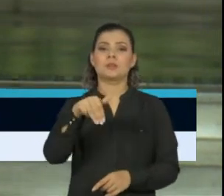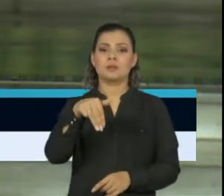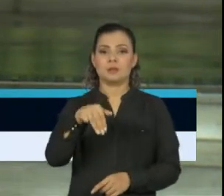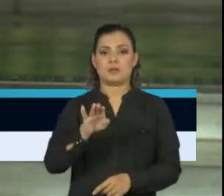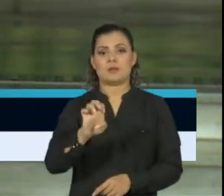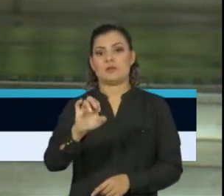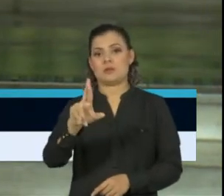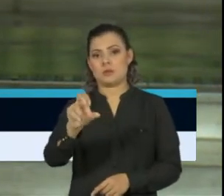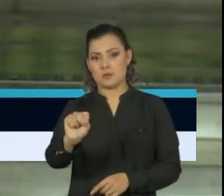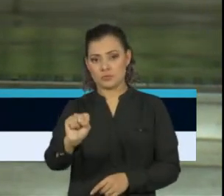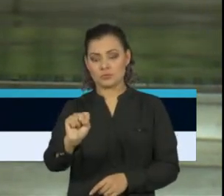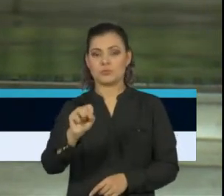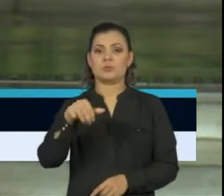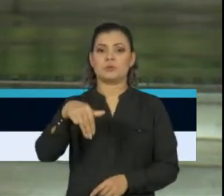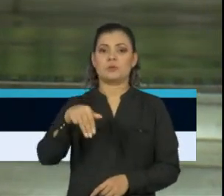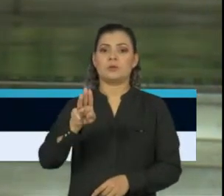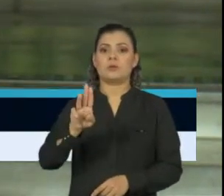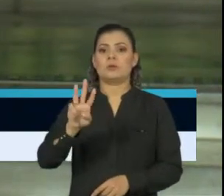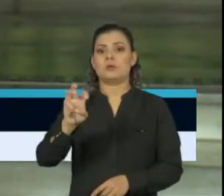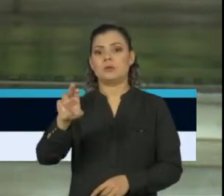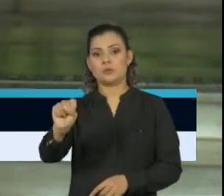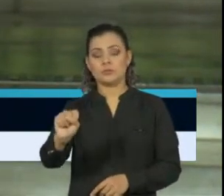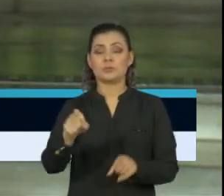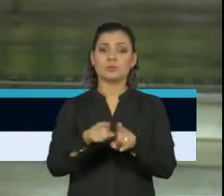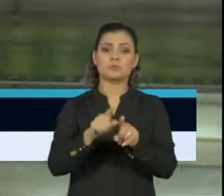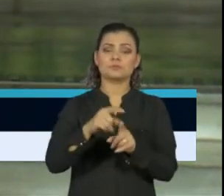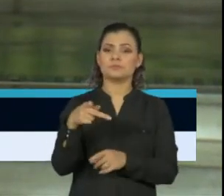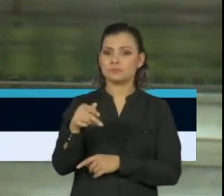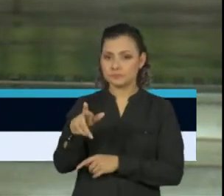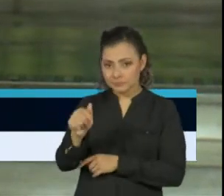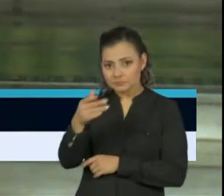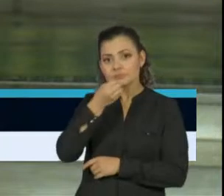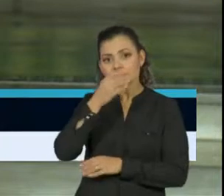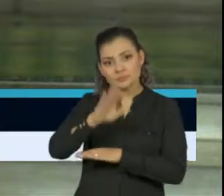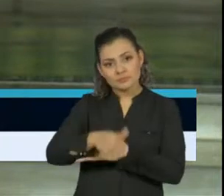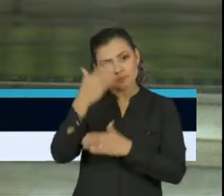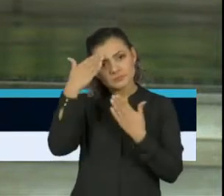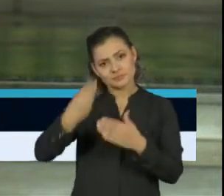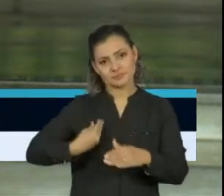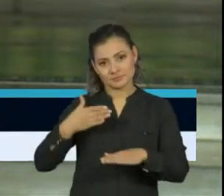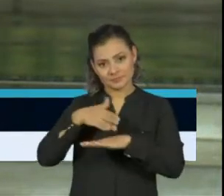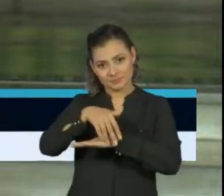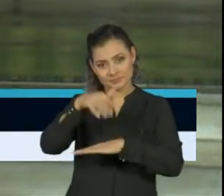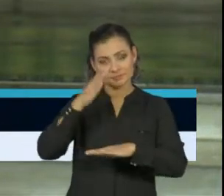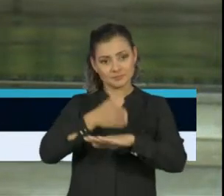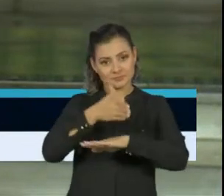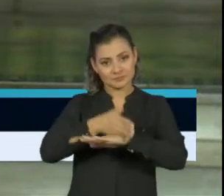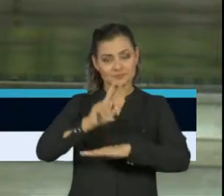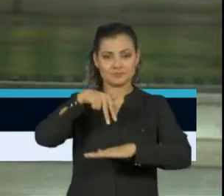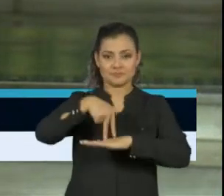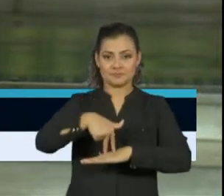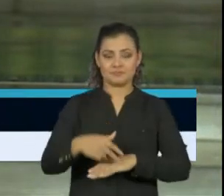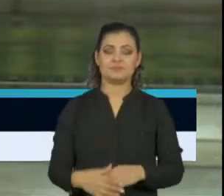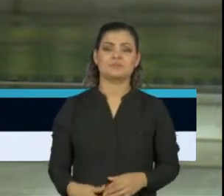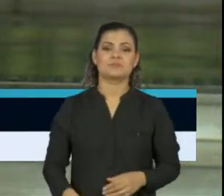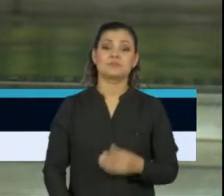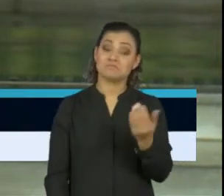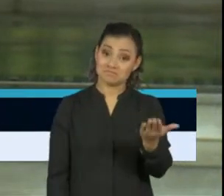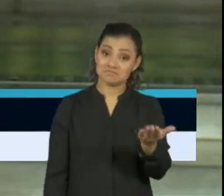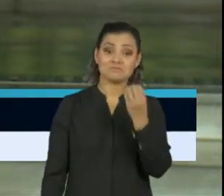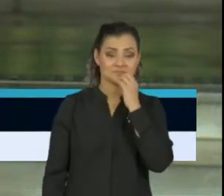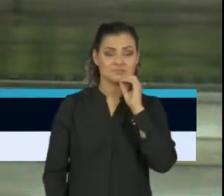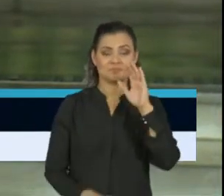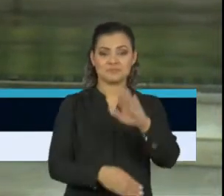aliás, transmitindo ao vivo neste momento. Patrícia, boa tarde, obrigado pela sua presença. Sua pergunta, por favor. Boa tarde.